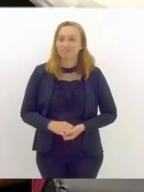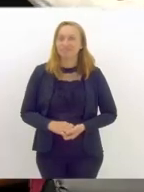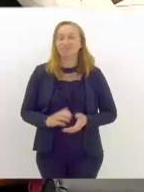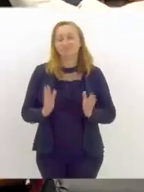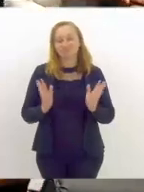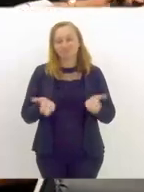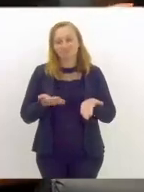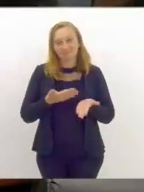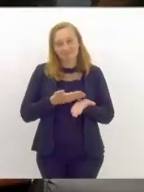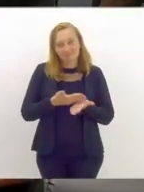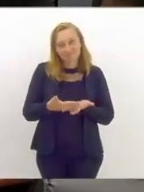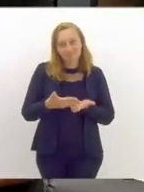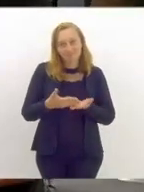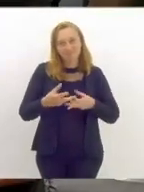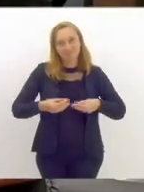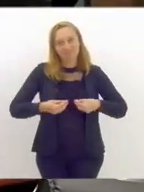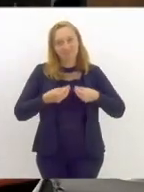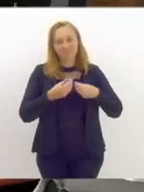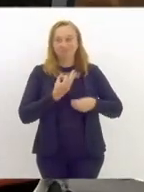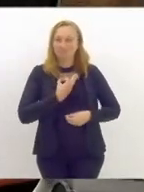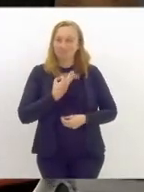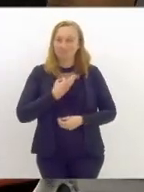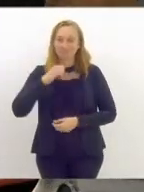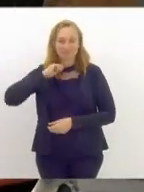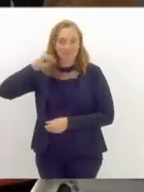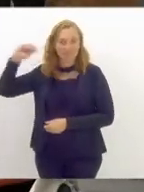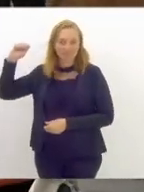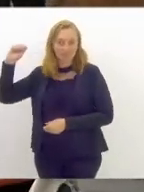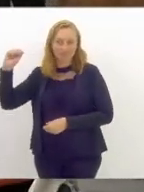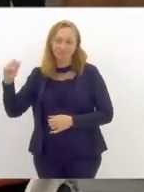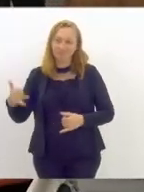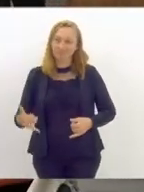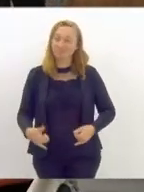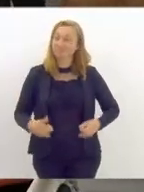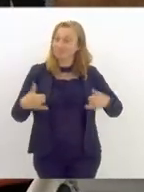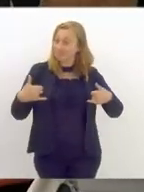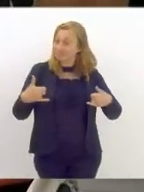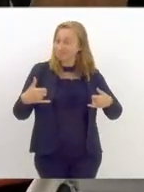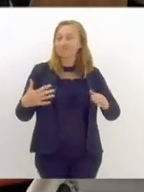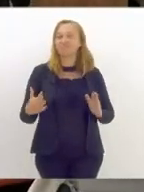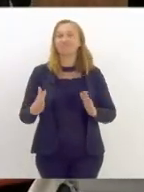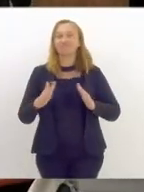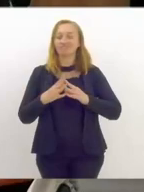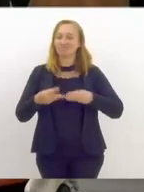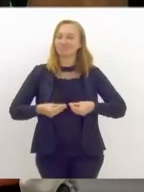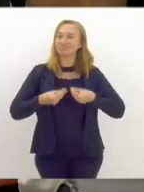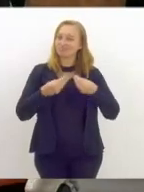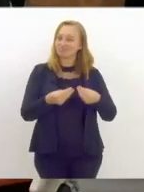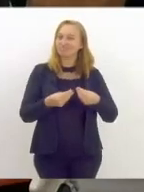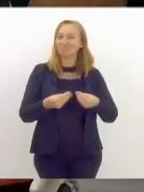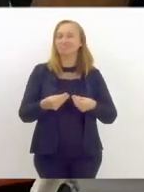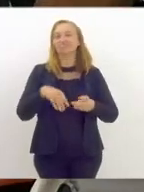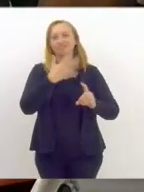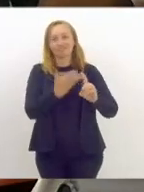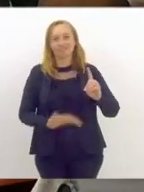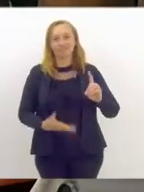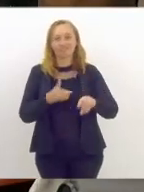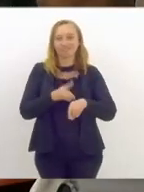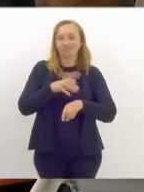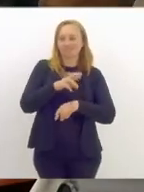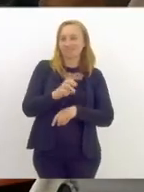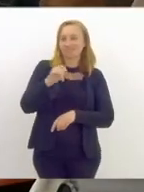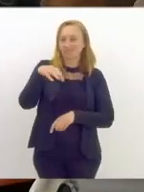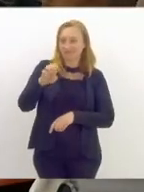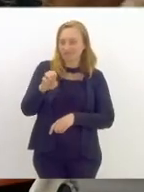Daremos agora início à entrega de medalha Tiradentes, a maior honraria oferecida por esta casa, ao nosso homenageado Dr.